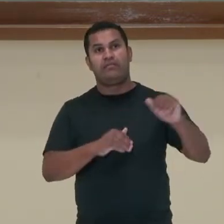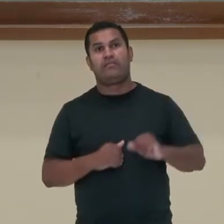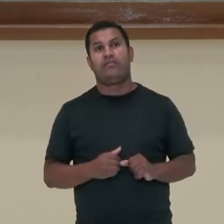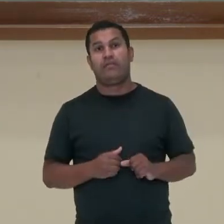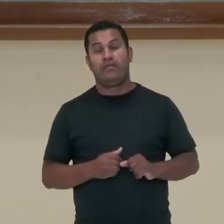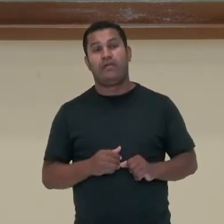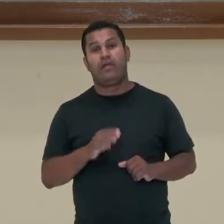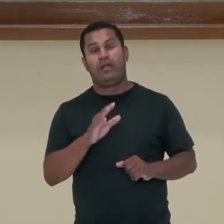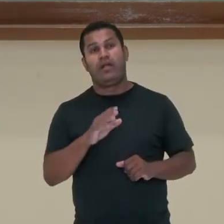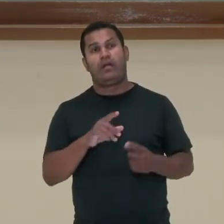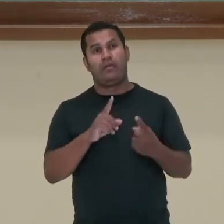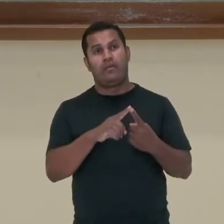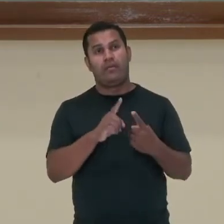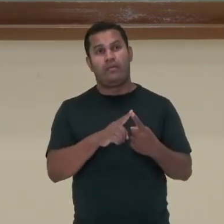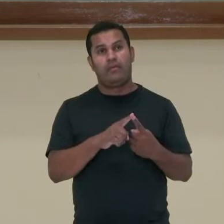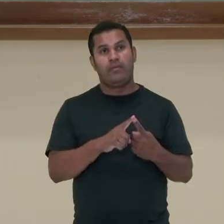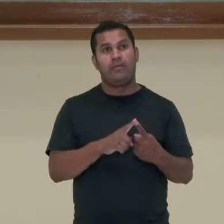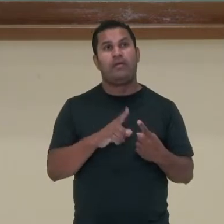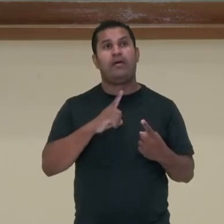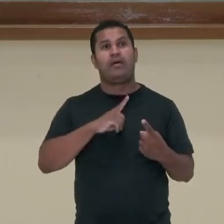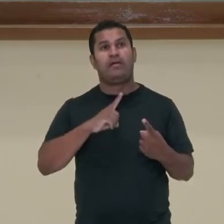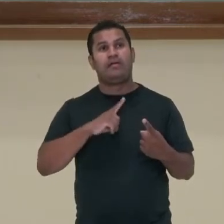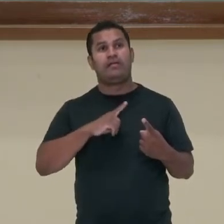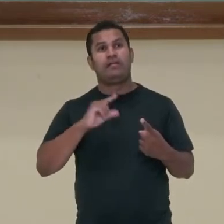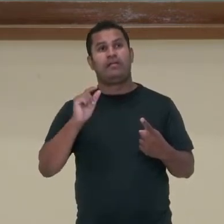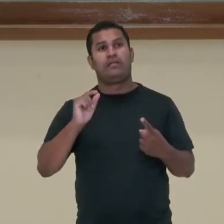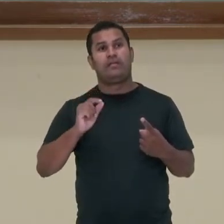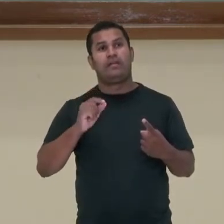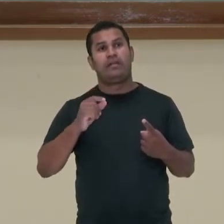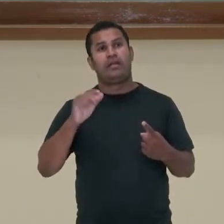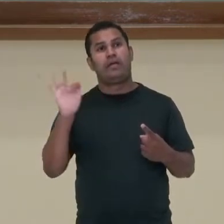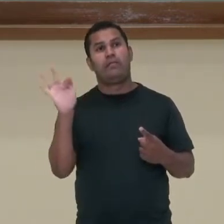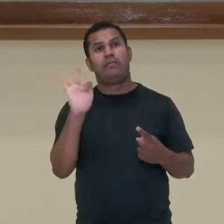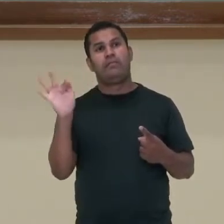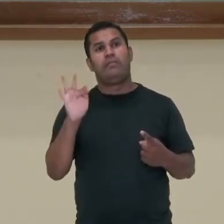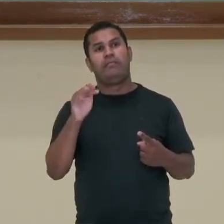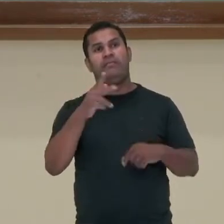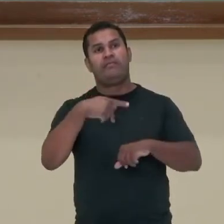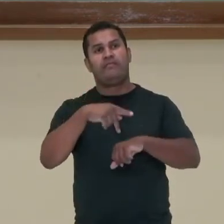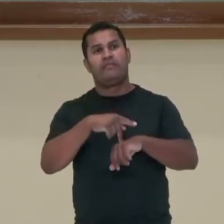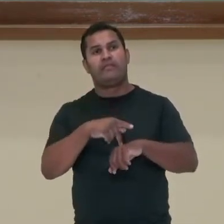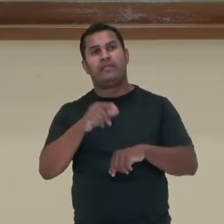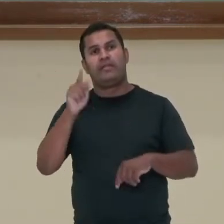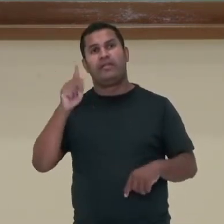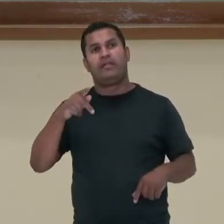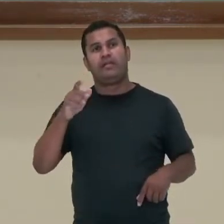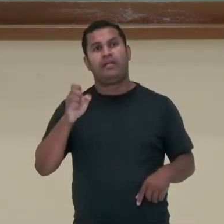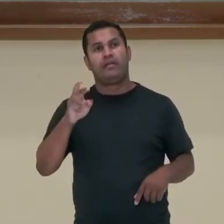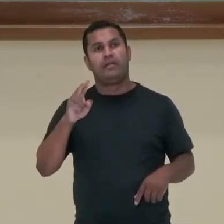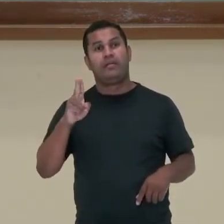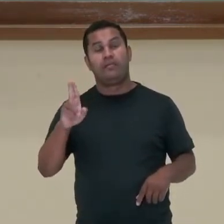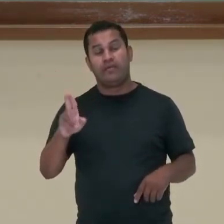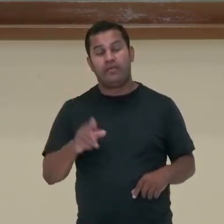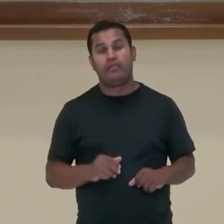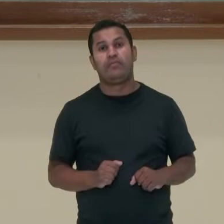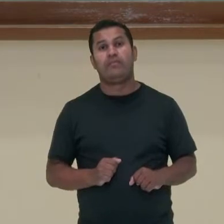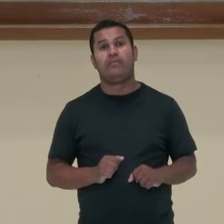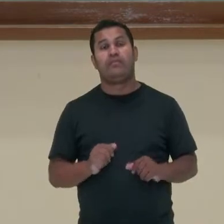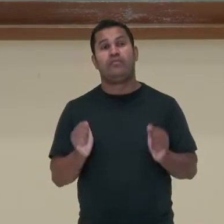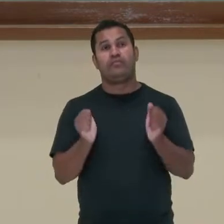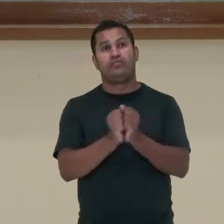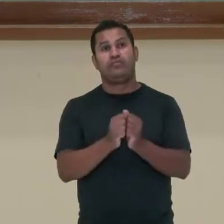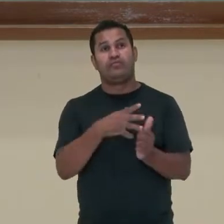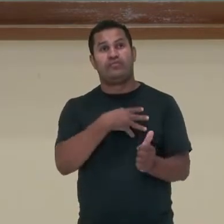peruana, então eles foram lá para o Peru e, incrível que pareça, quando eles estavam viajando para o Peru, o pai dele falece na viagem. Então eles ficam lá somente a